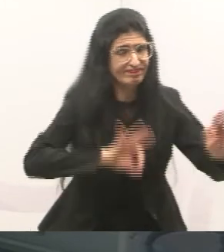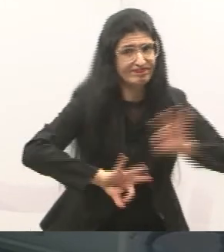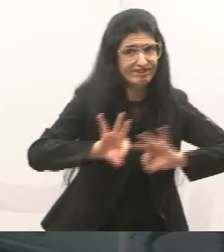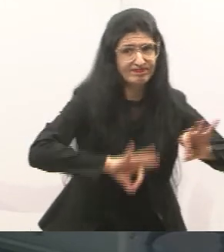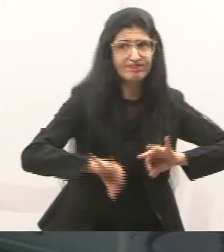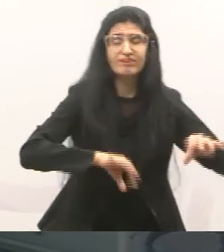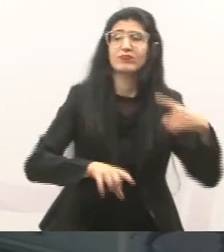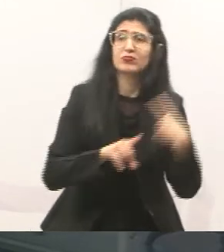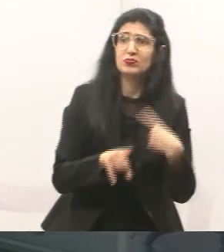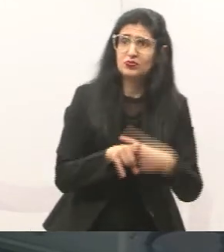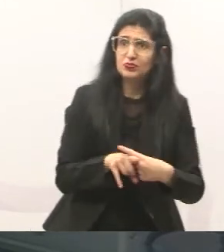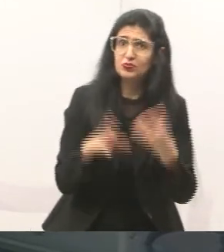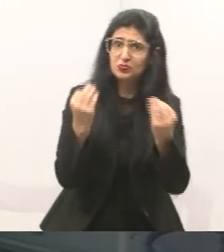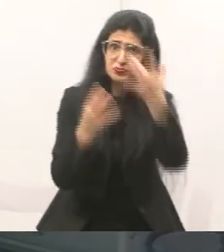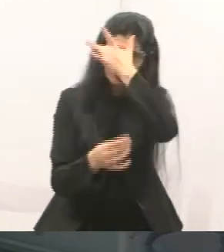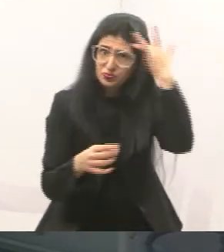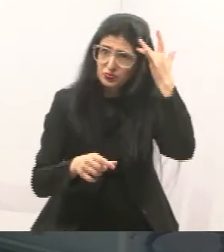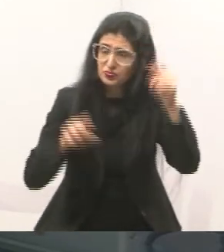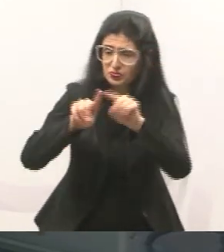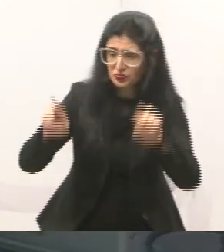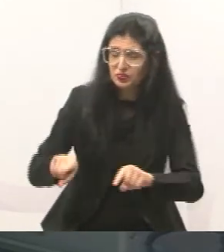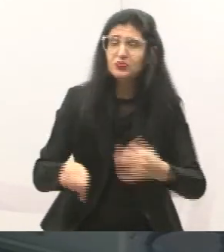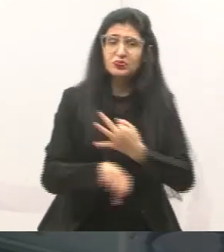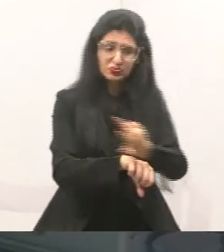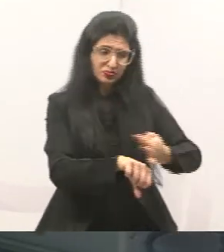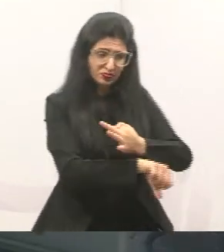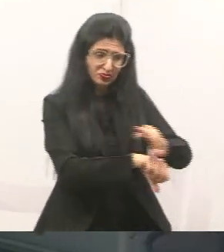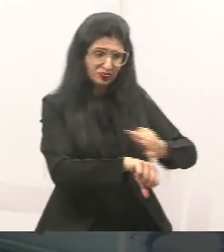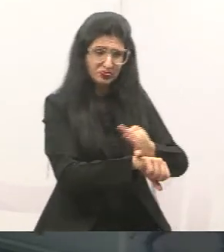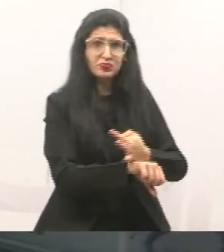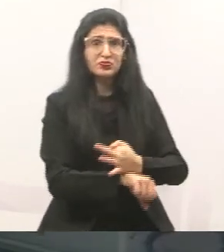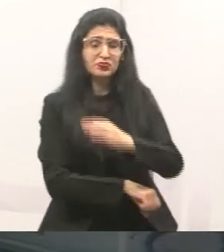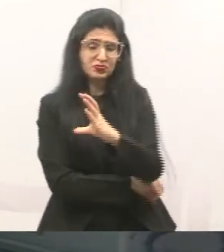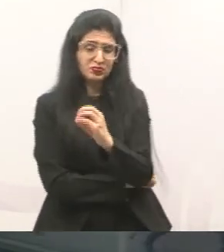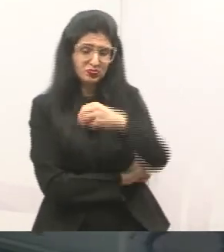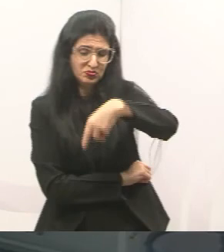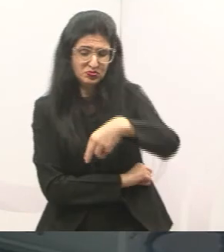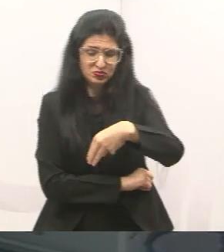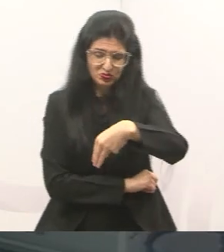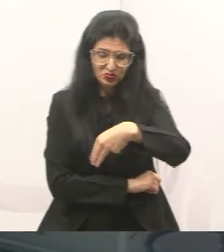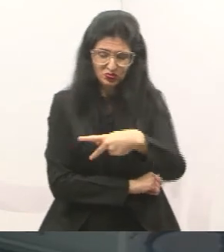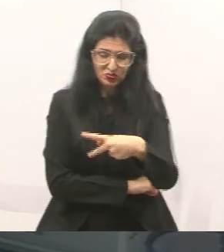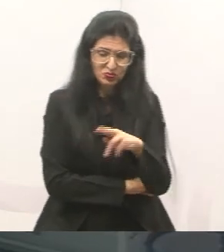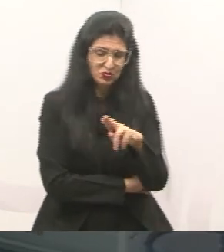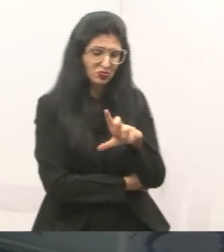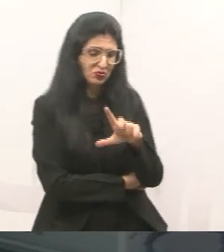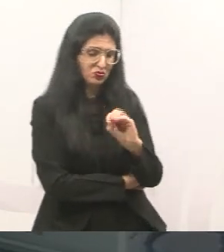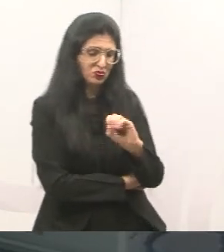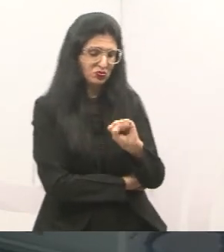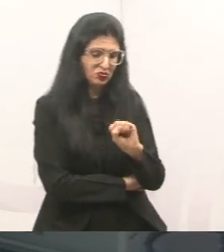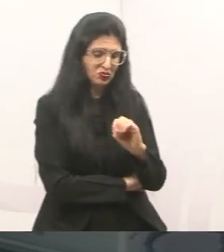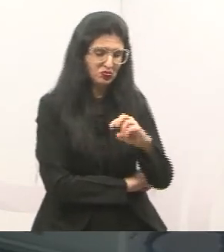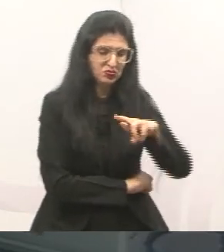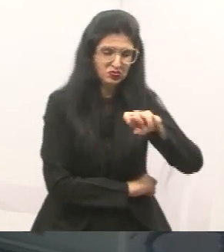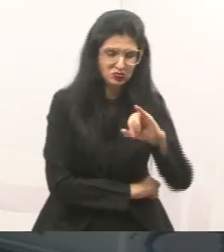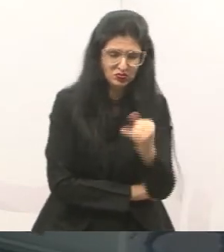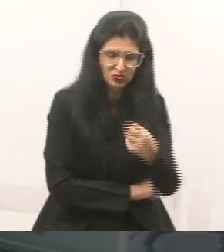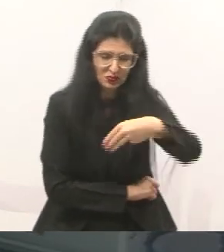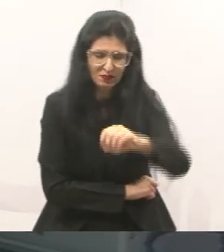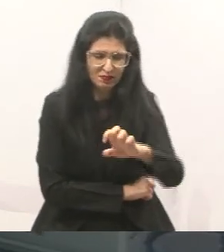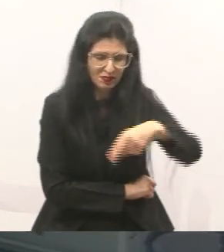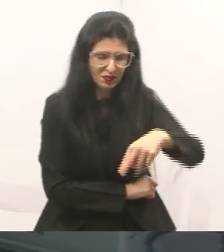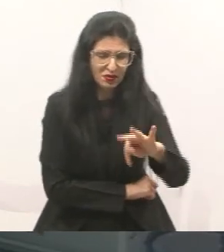porque muitos servidores tiveram essa licença-prêmio compulsoriamente. Mas muitos continuam, são grupo